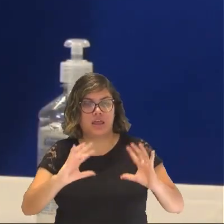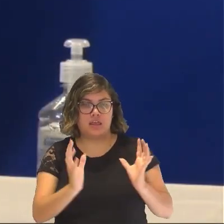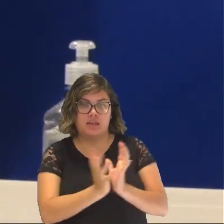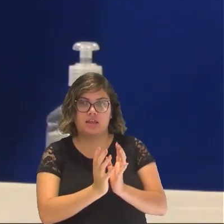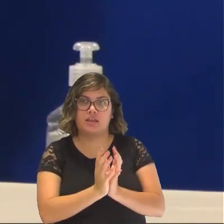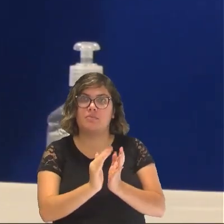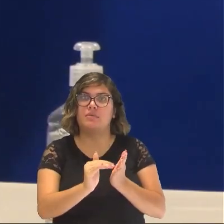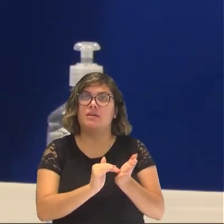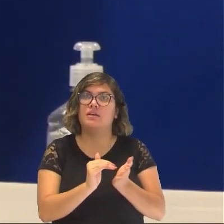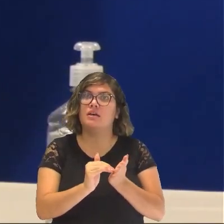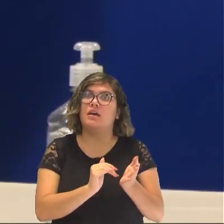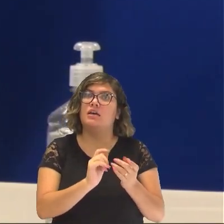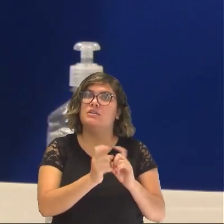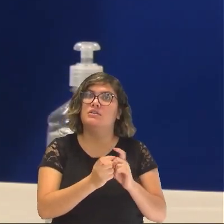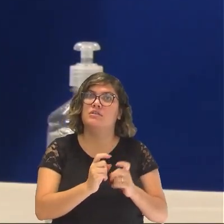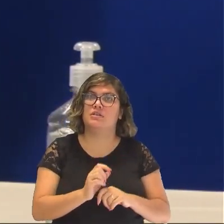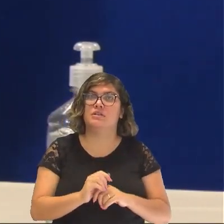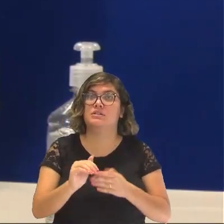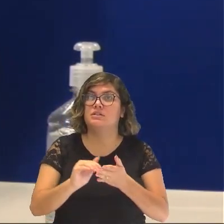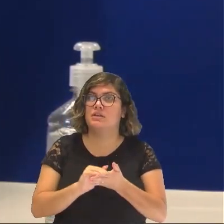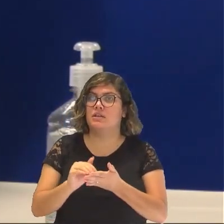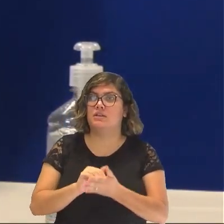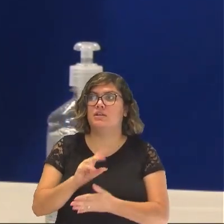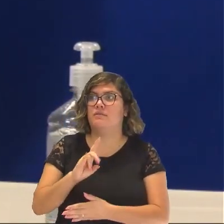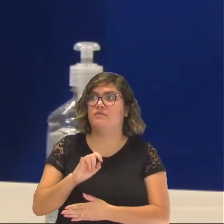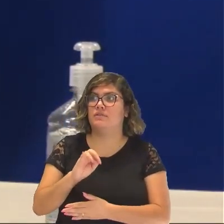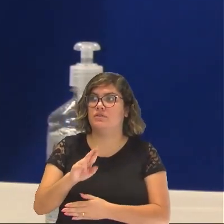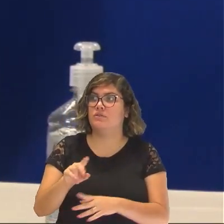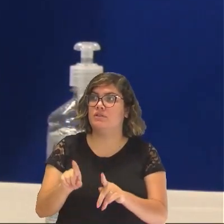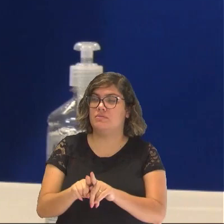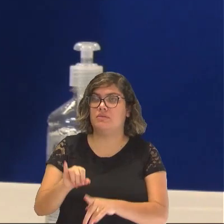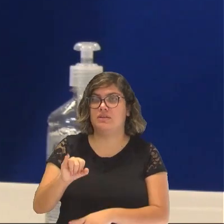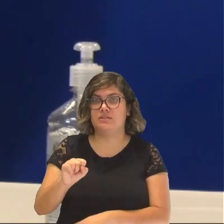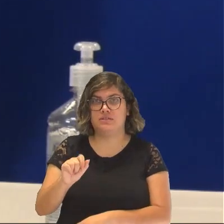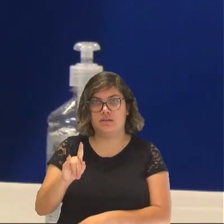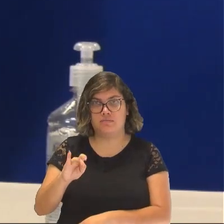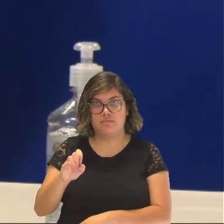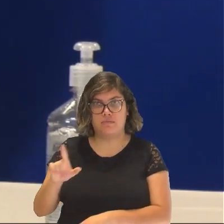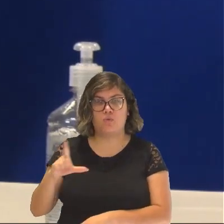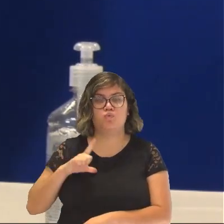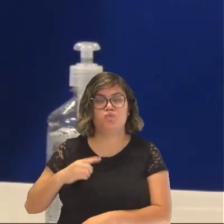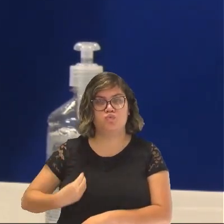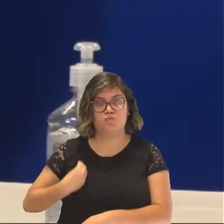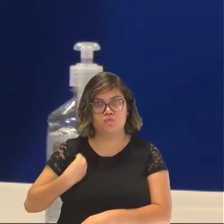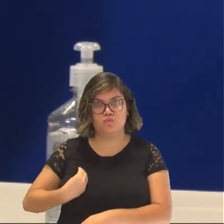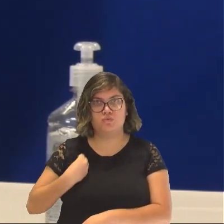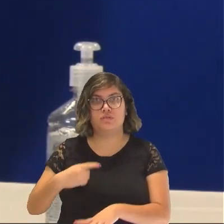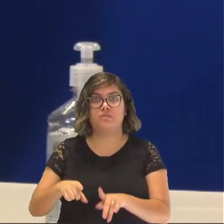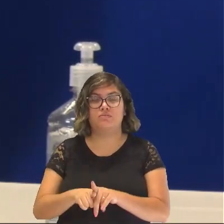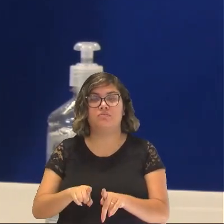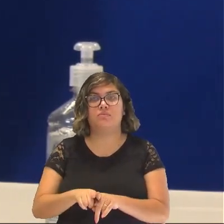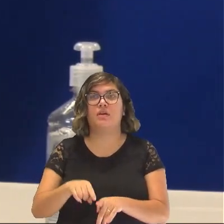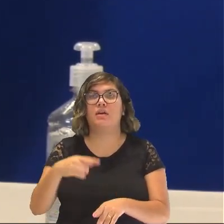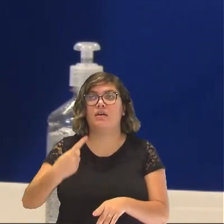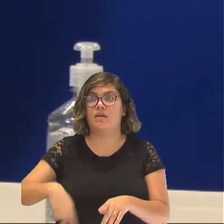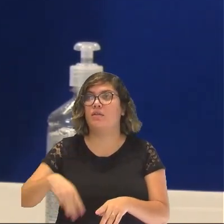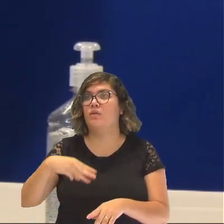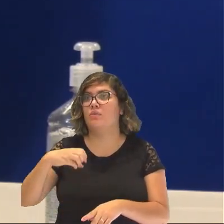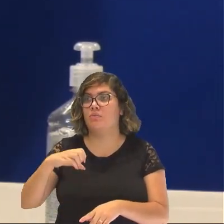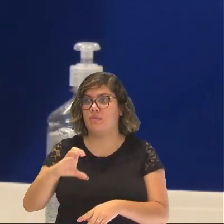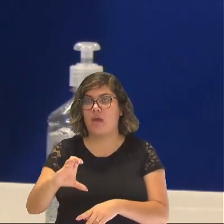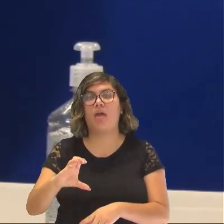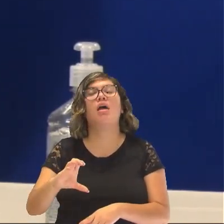Secretaria Executiva, o secretário Vitor, a Isabel, que está aqui com a gente. Também o pessoal da STIC do MEC, que tem